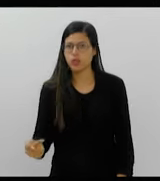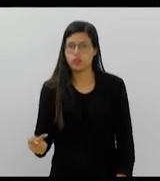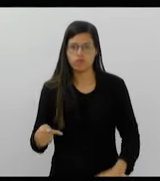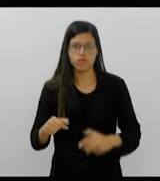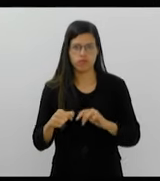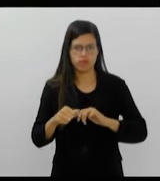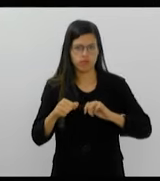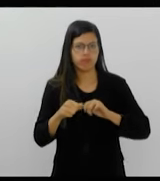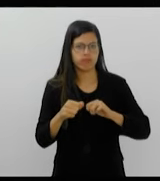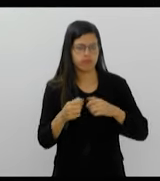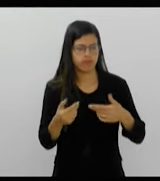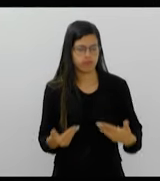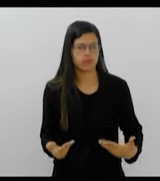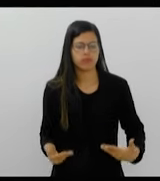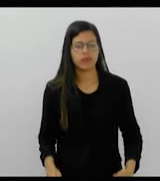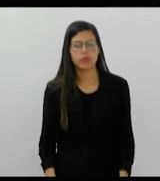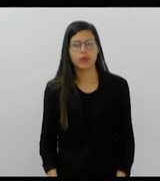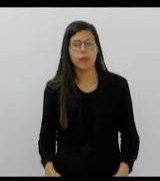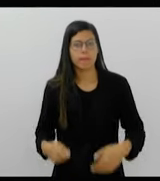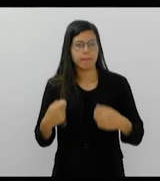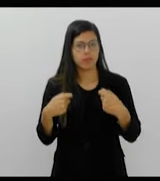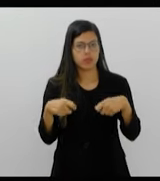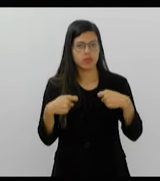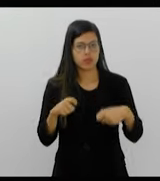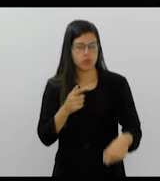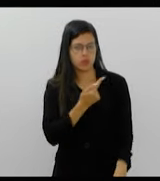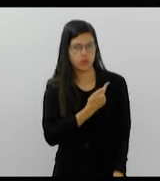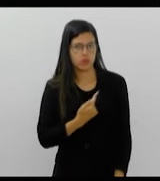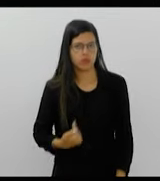necessário que o governo do Estado